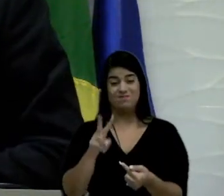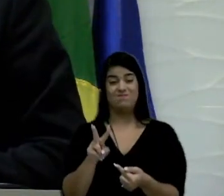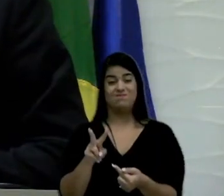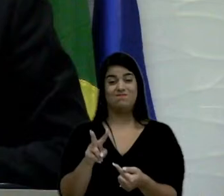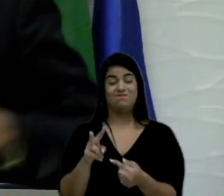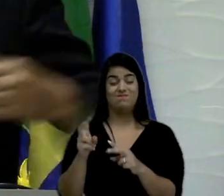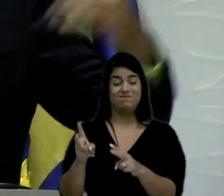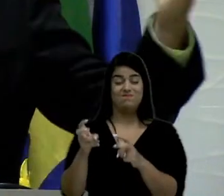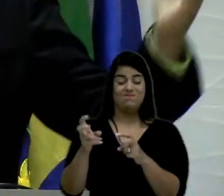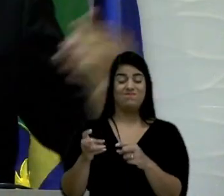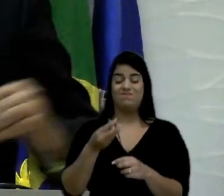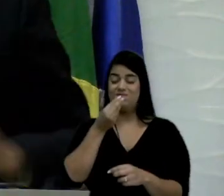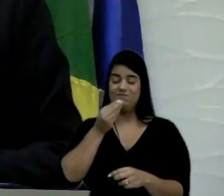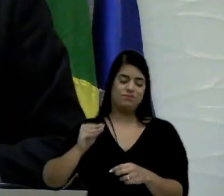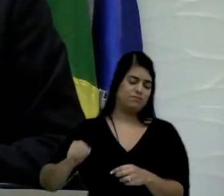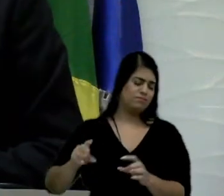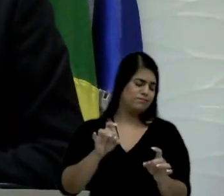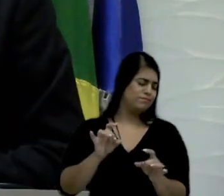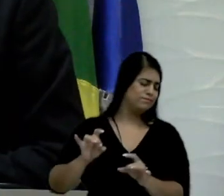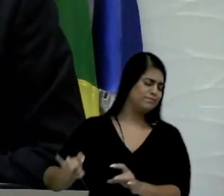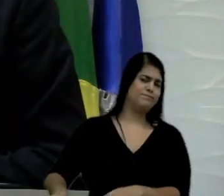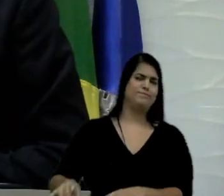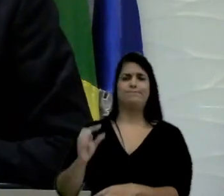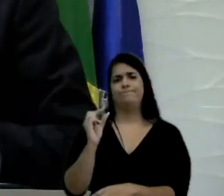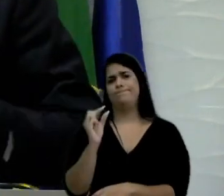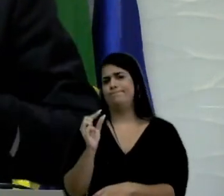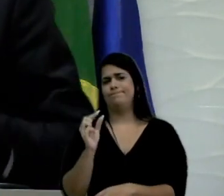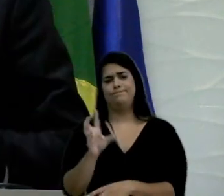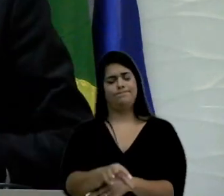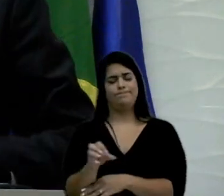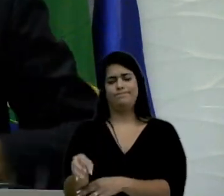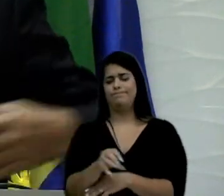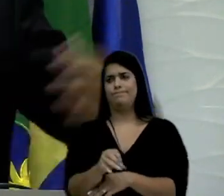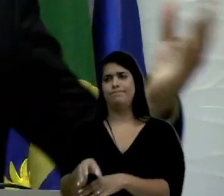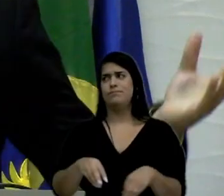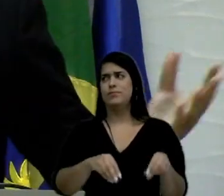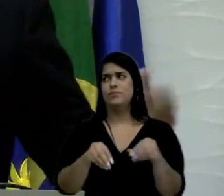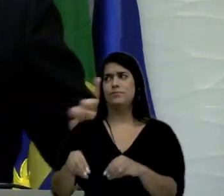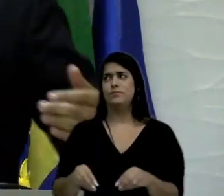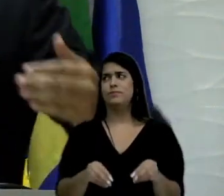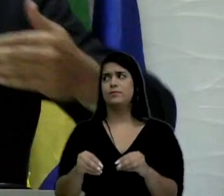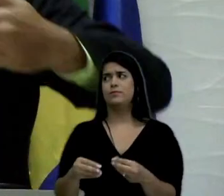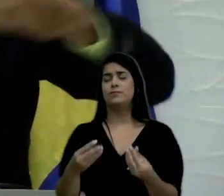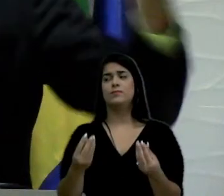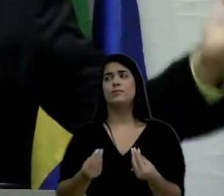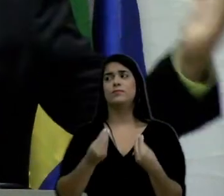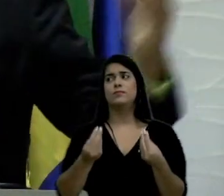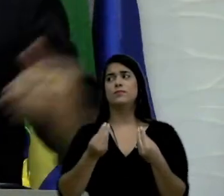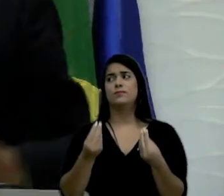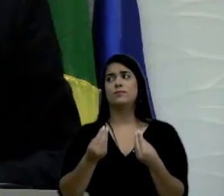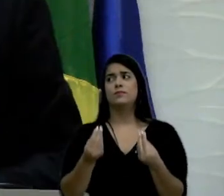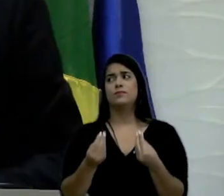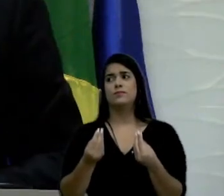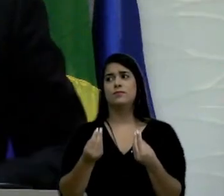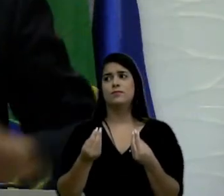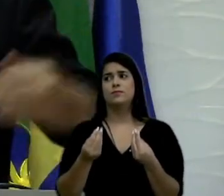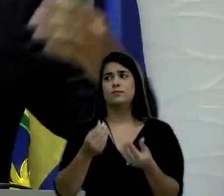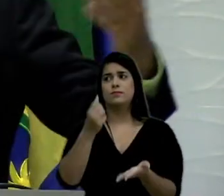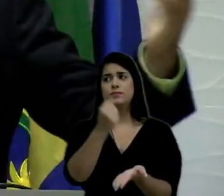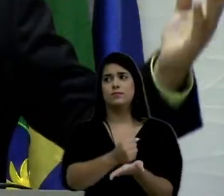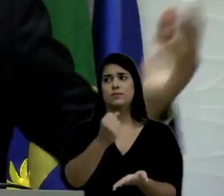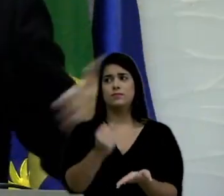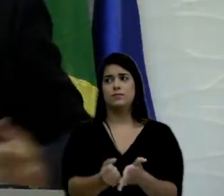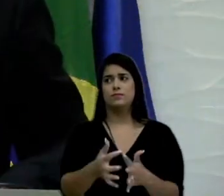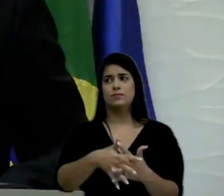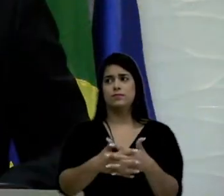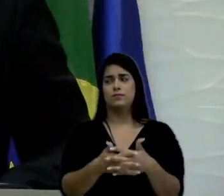é são poucas as arações cadê aquela grande operação de contratar tratores a gente não